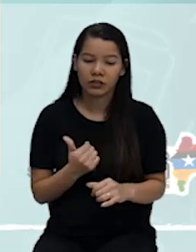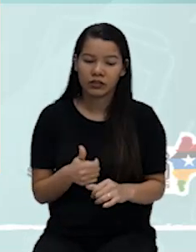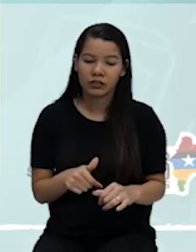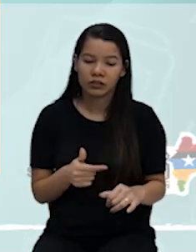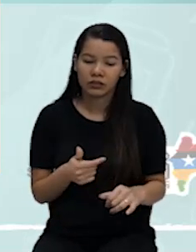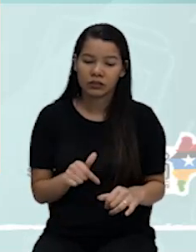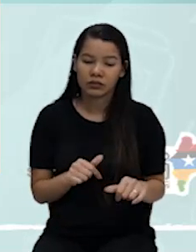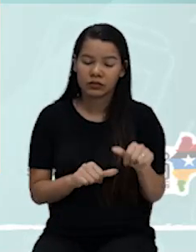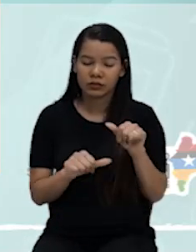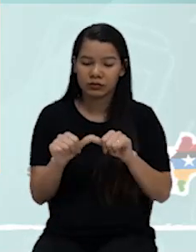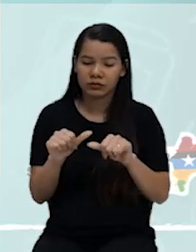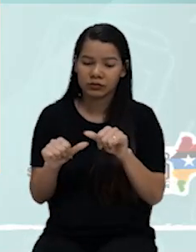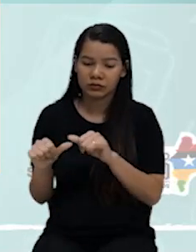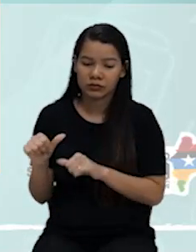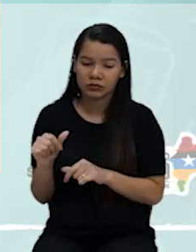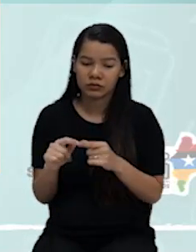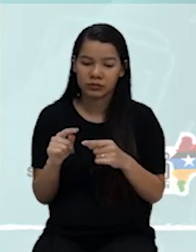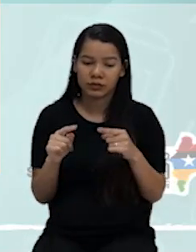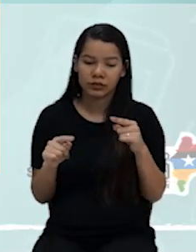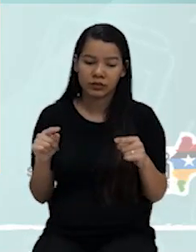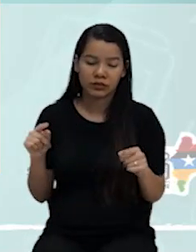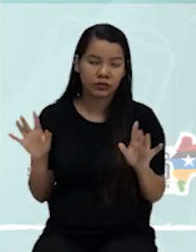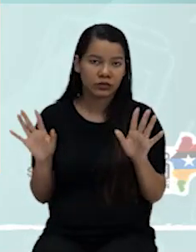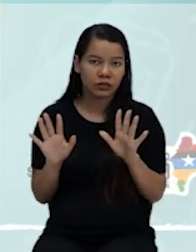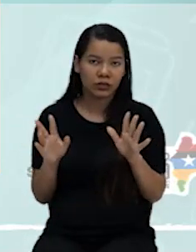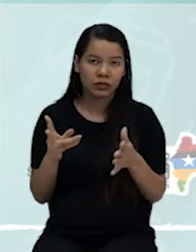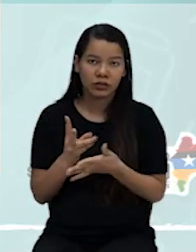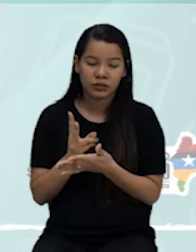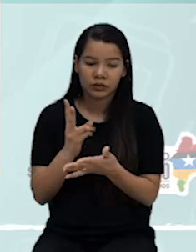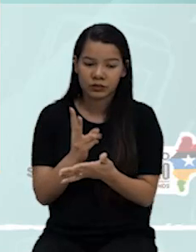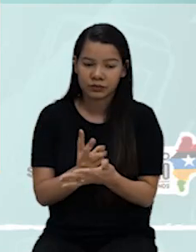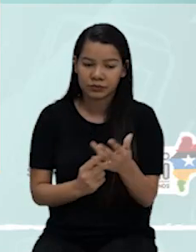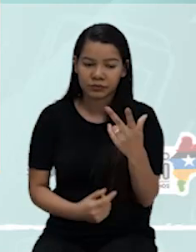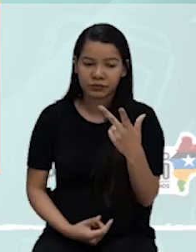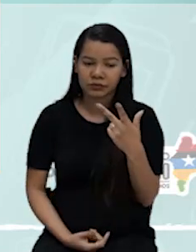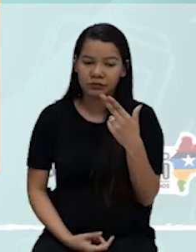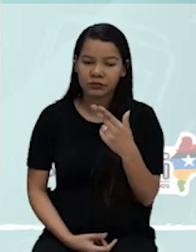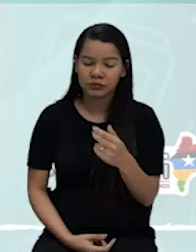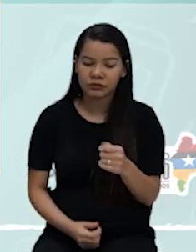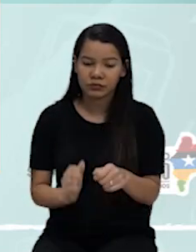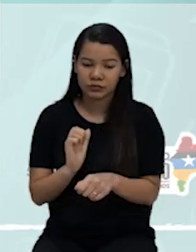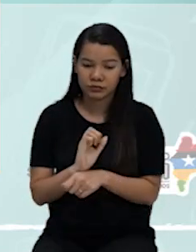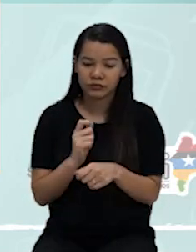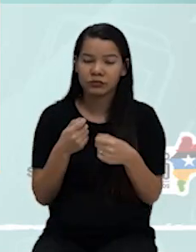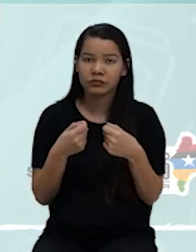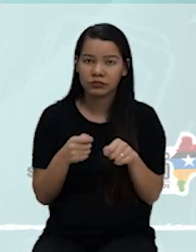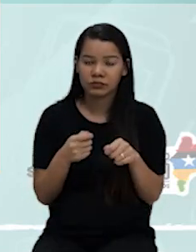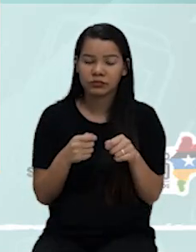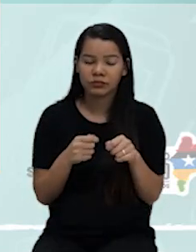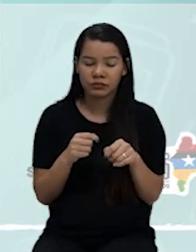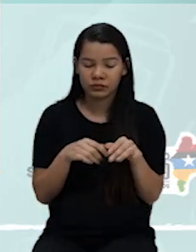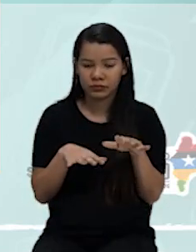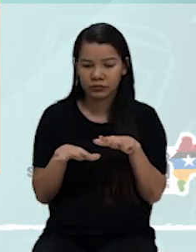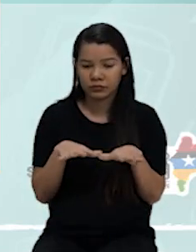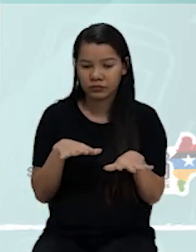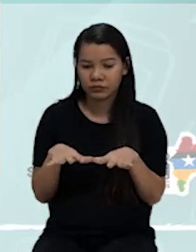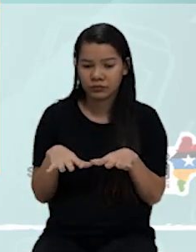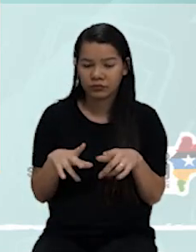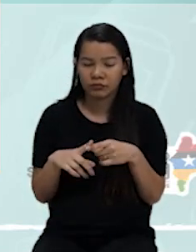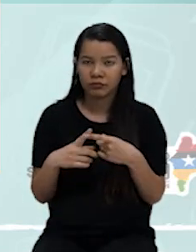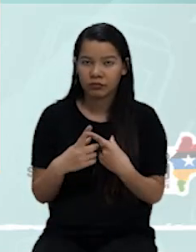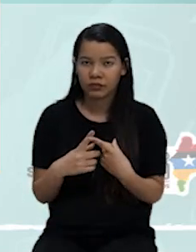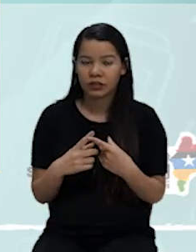matéria ela continua a mesma. Pode ter mudado o estado, mas a matéria, a substância é a mesma, antes e